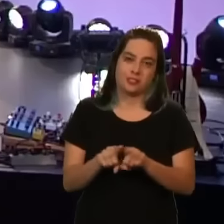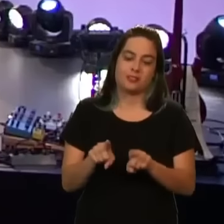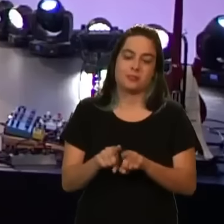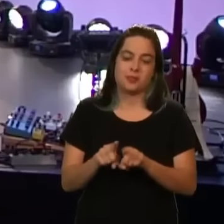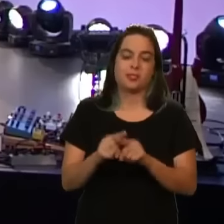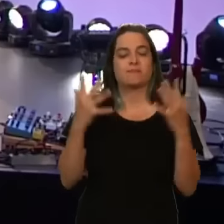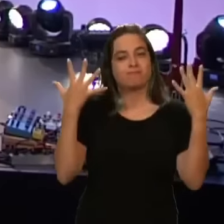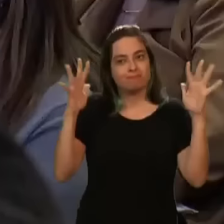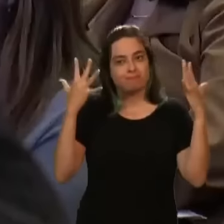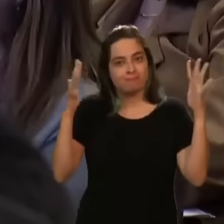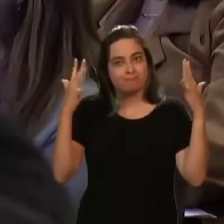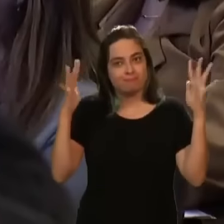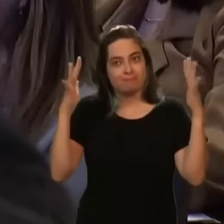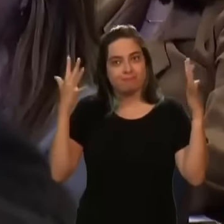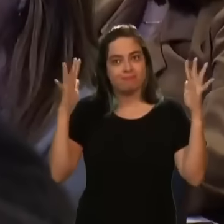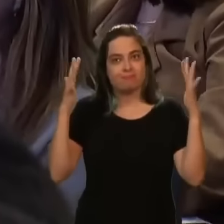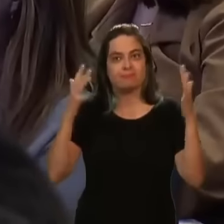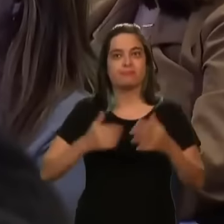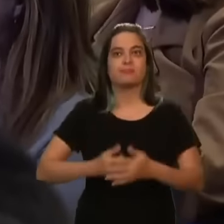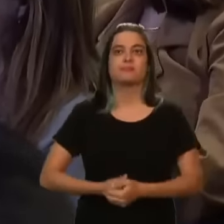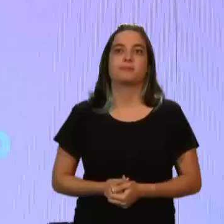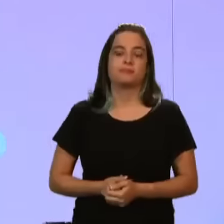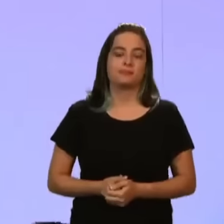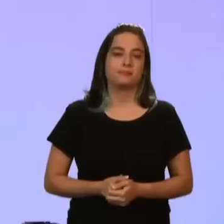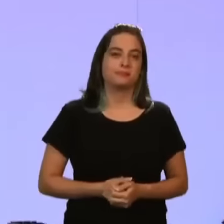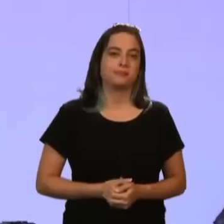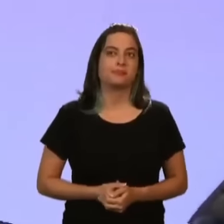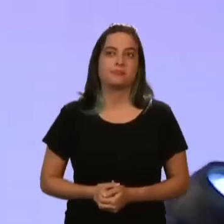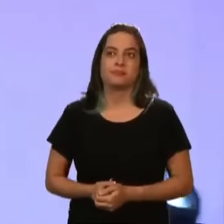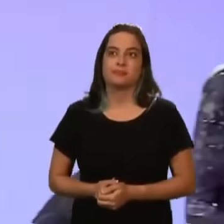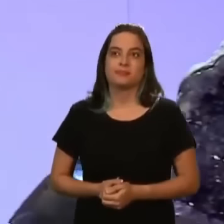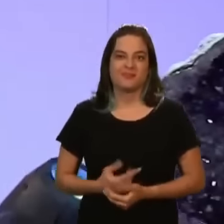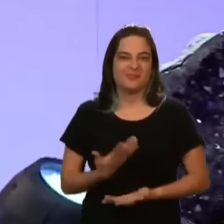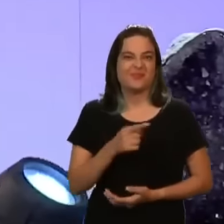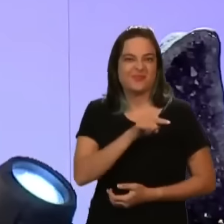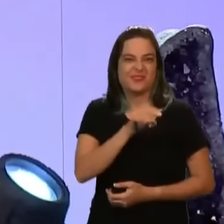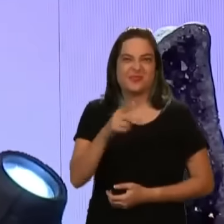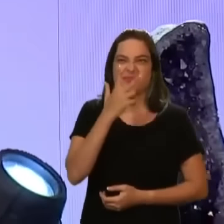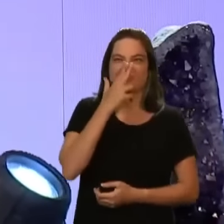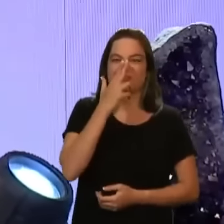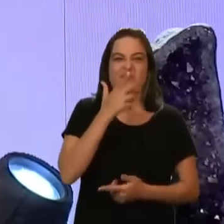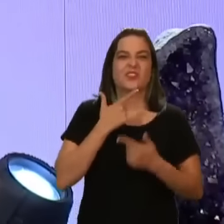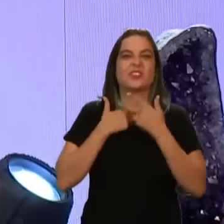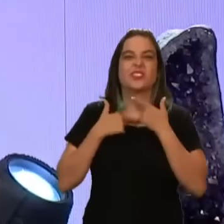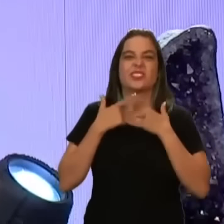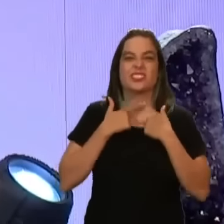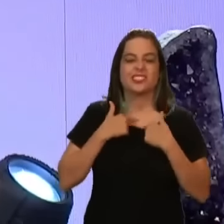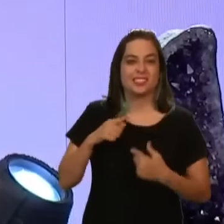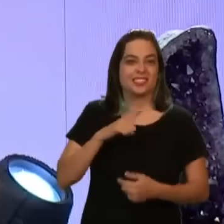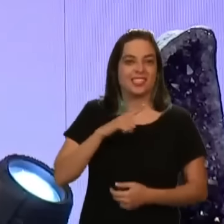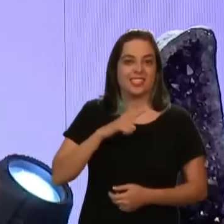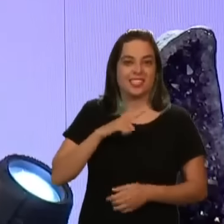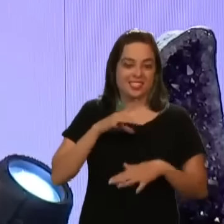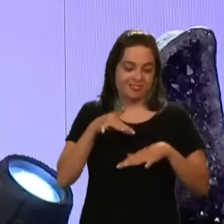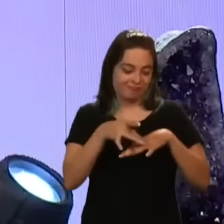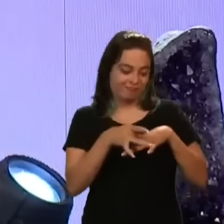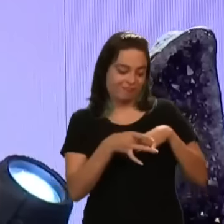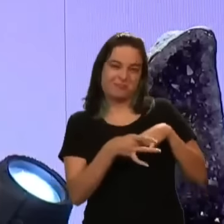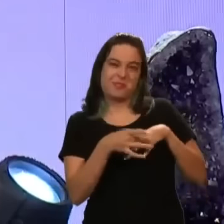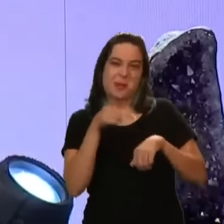então, a esmeralda. Você já ficou com vontade de fazer aquele anel com uma pedrinha brasileira de